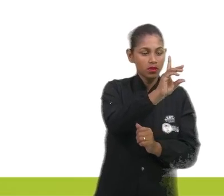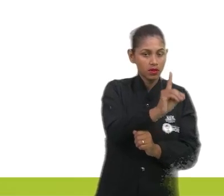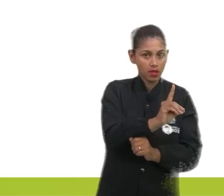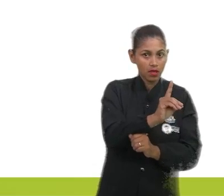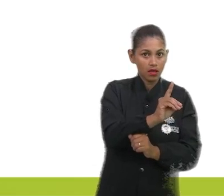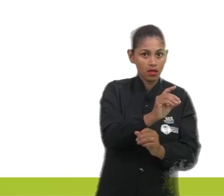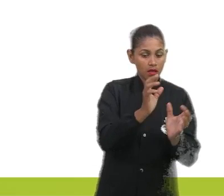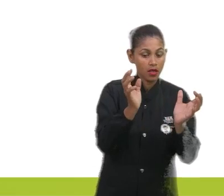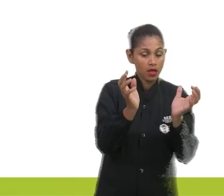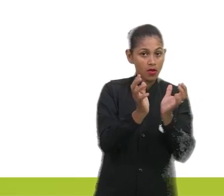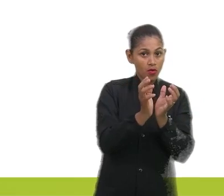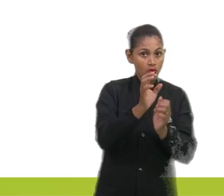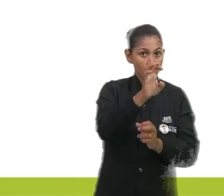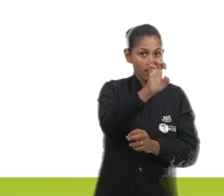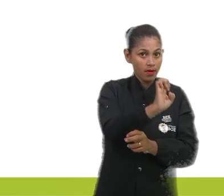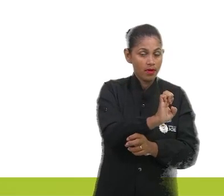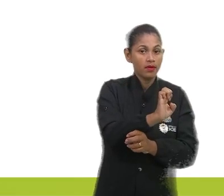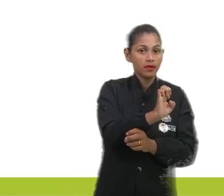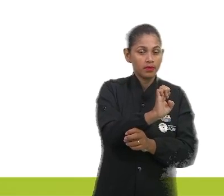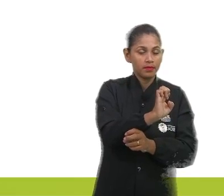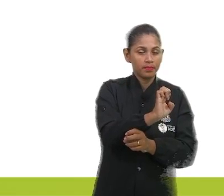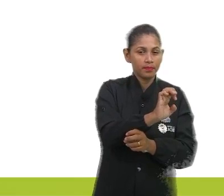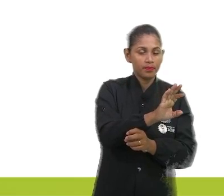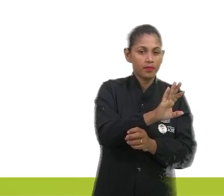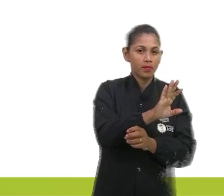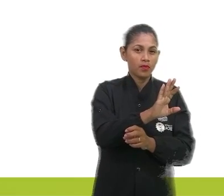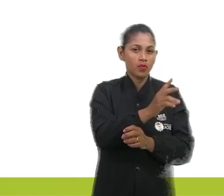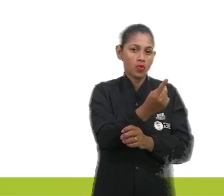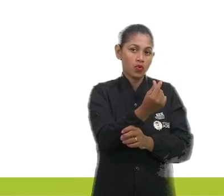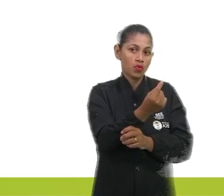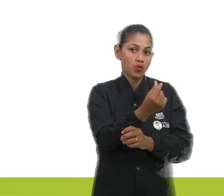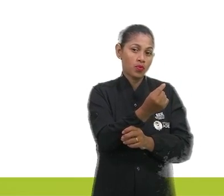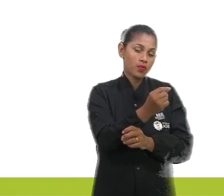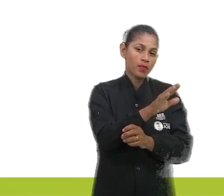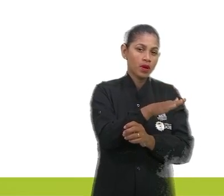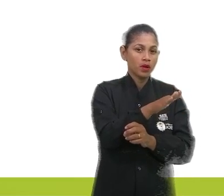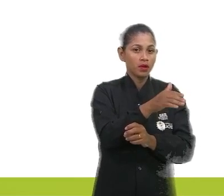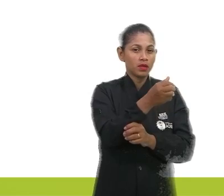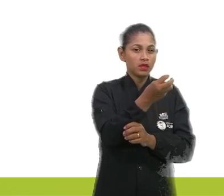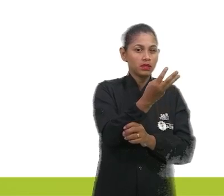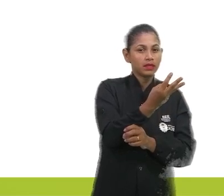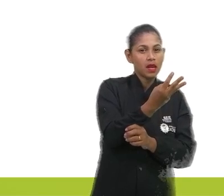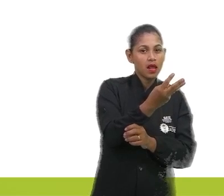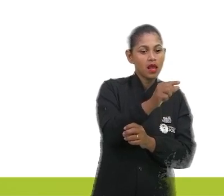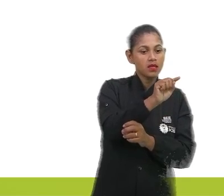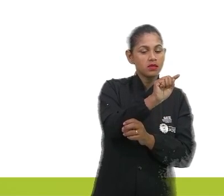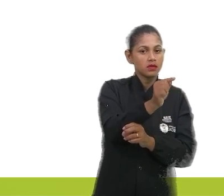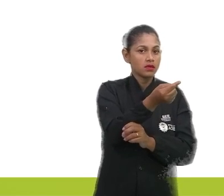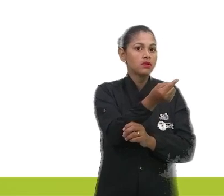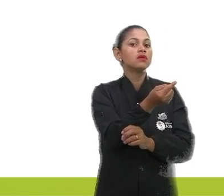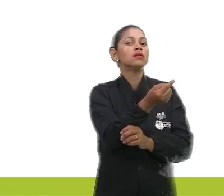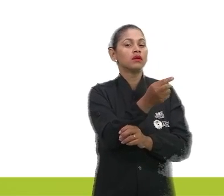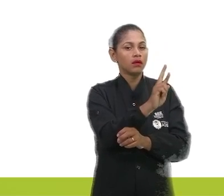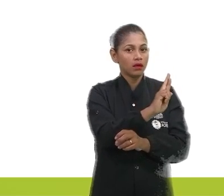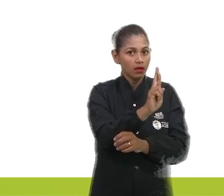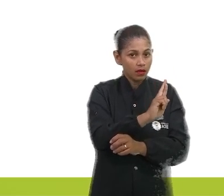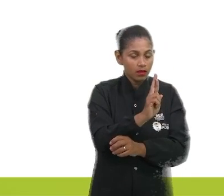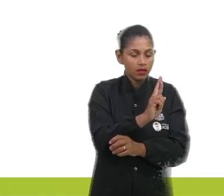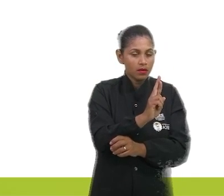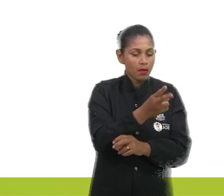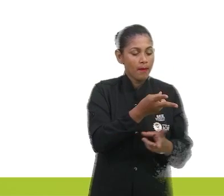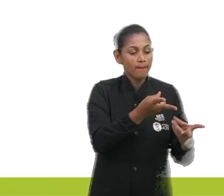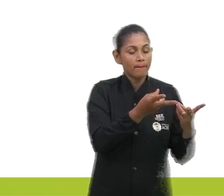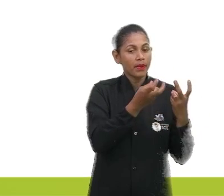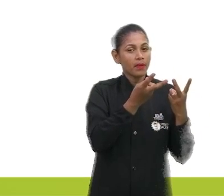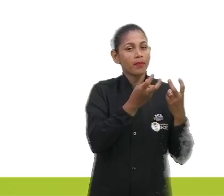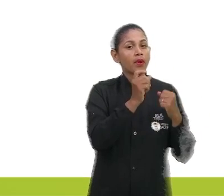que são os que têm uma renda média de aproximadamente R$ 3 mil, vocês vão perceber que